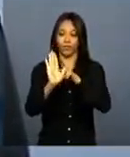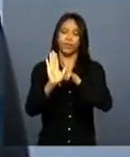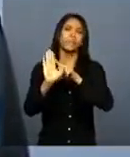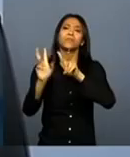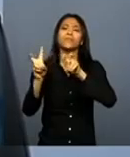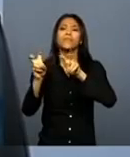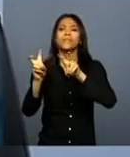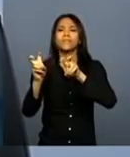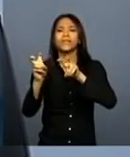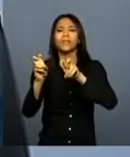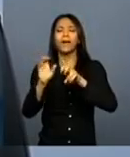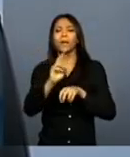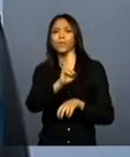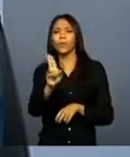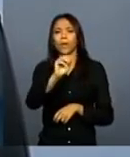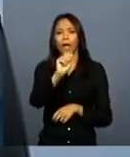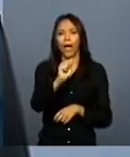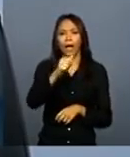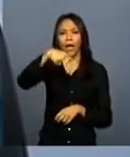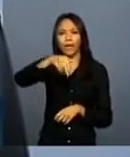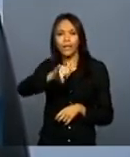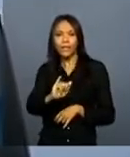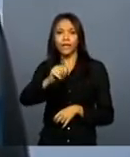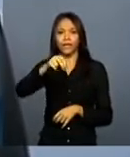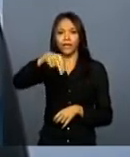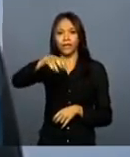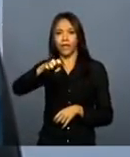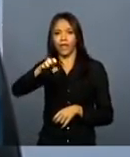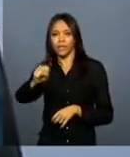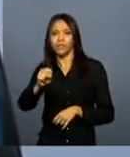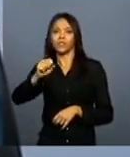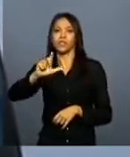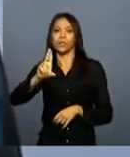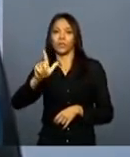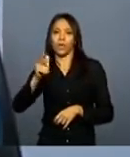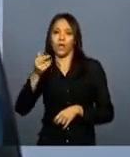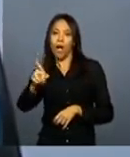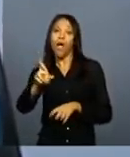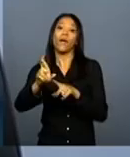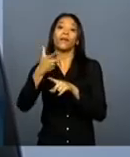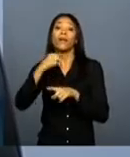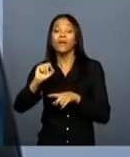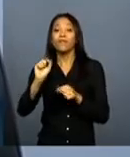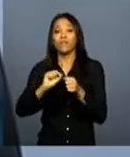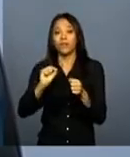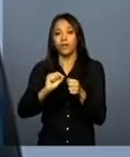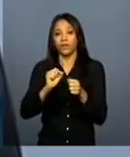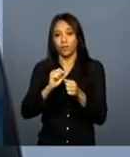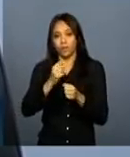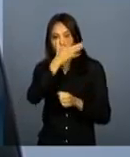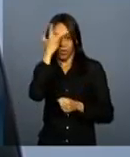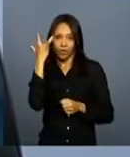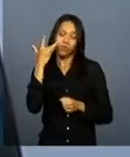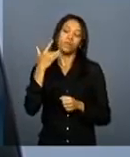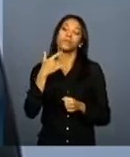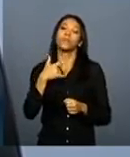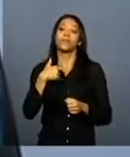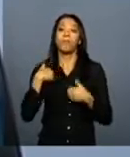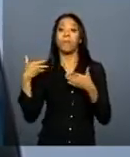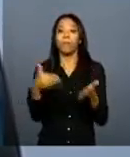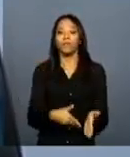um filme chama Aqui Desse Lugar, que é feito com beneficiários do Bolsa Família. E uma das coisas que a gente discutiu foi